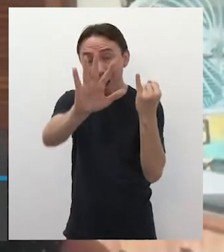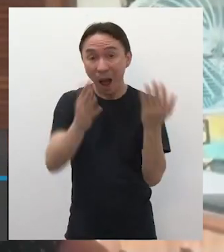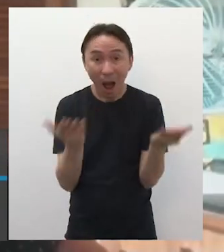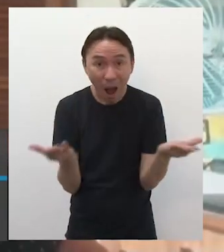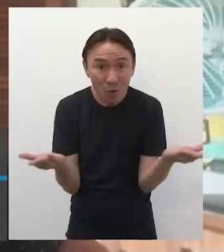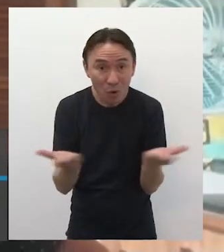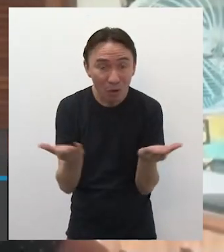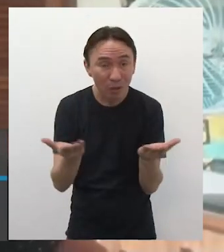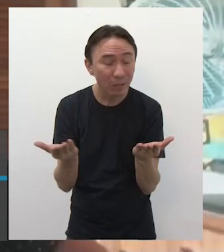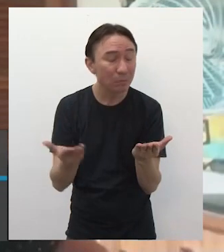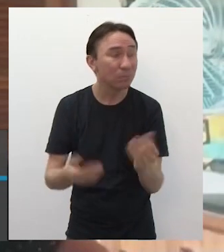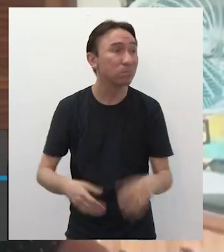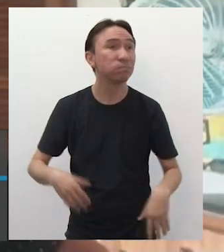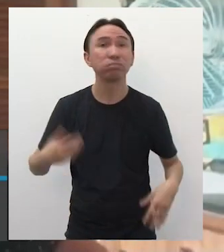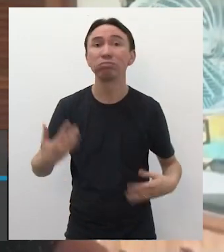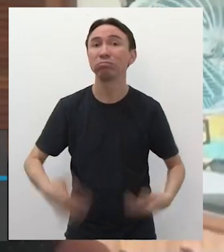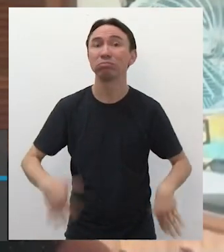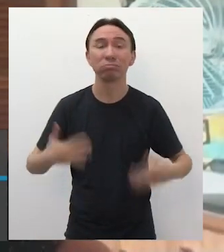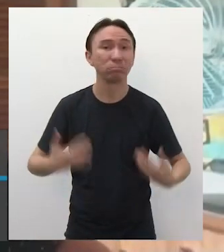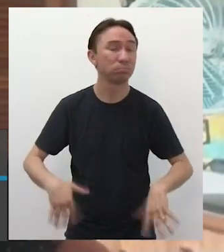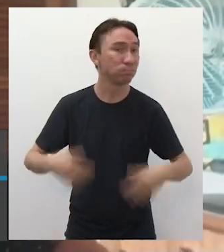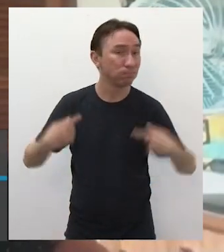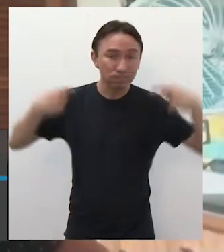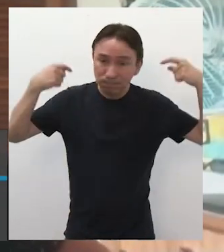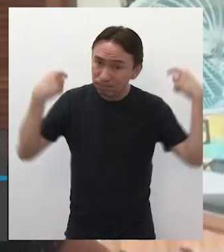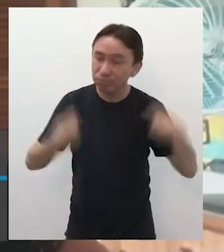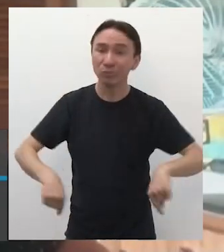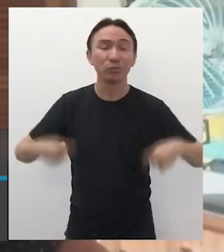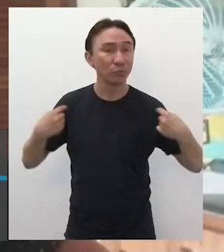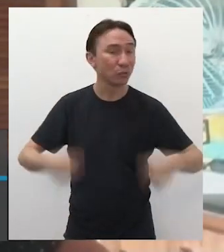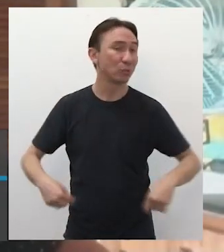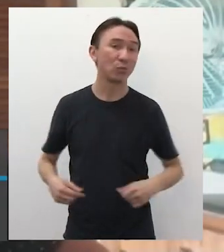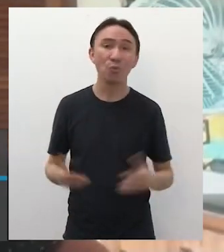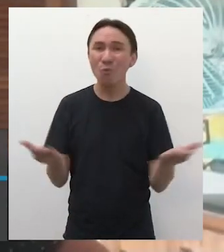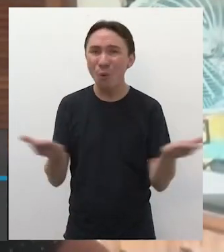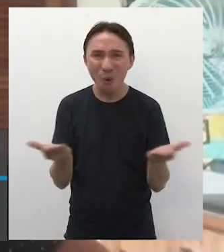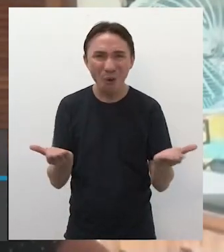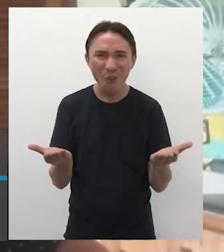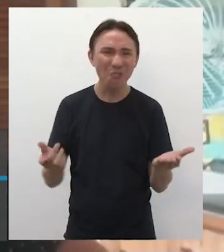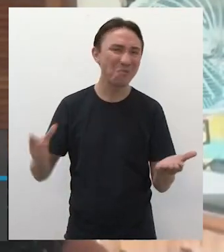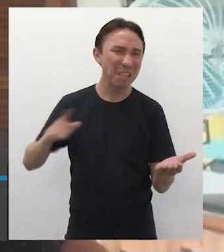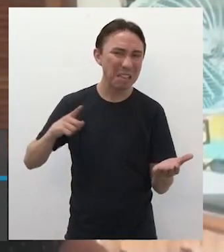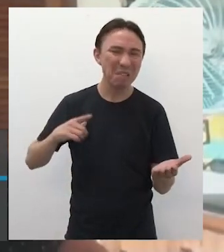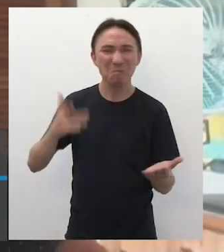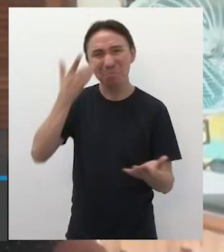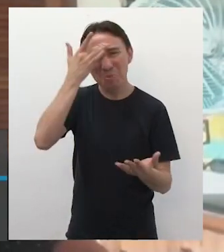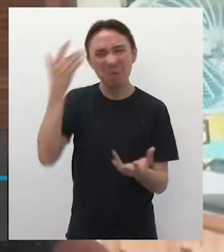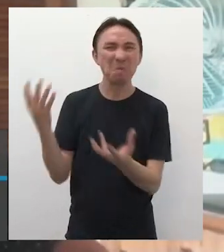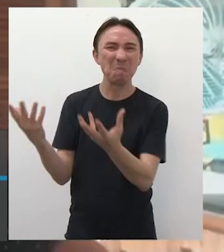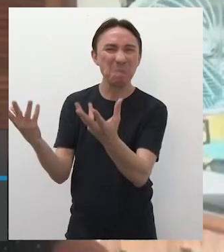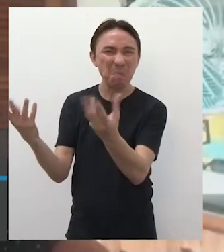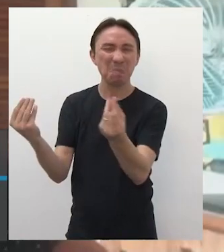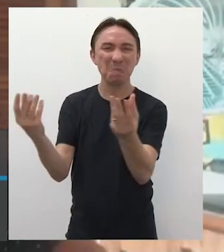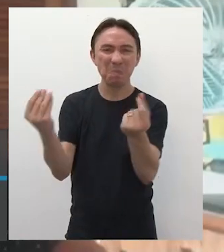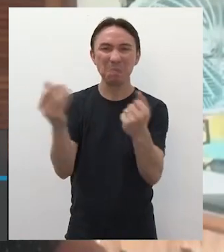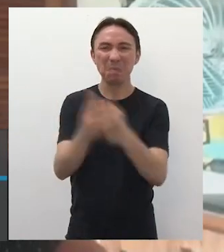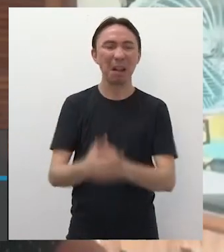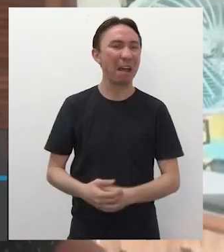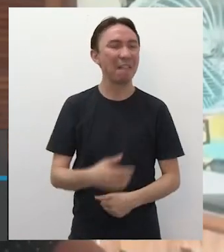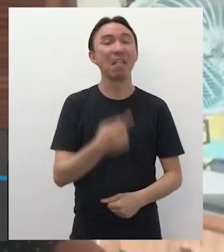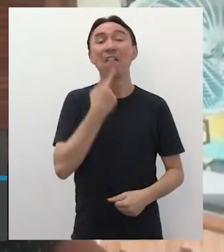Nós estamos vivendo um momento em que os discursos de ódio, né, em que as formas das